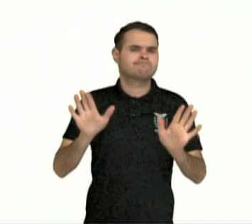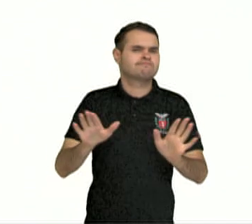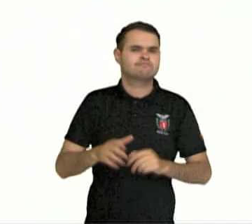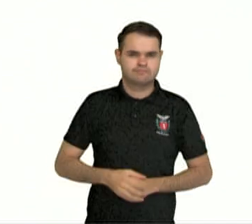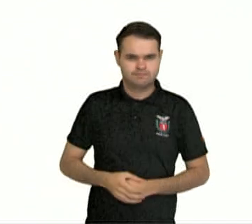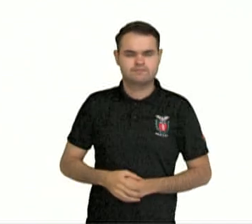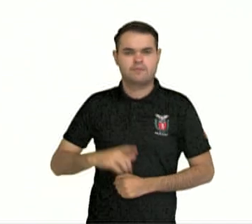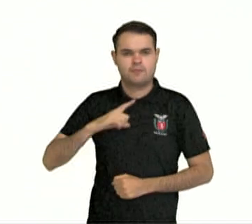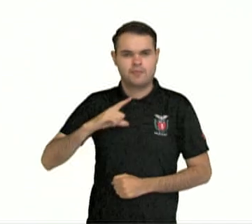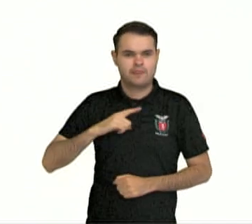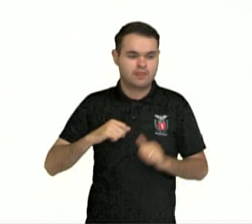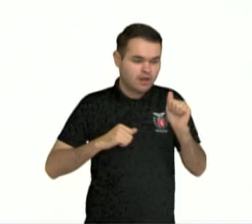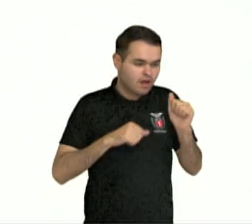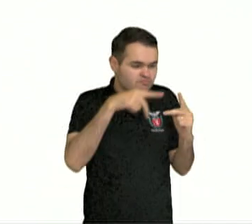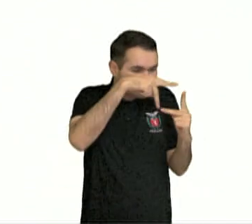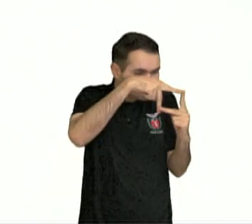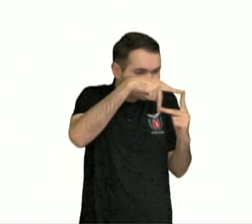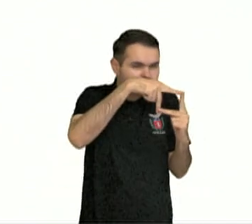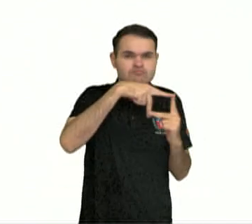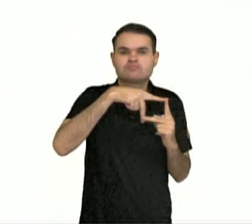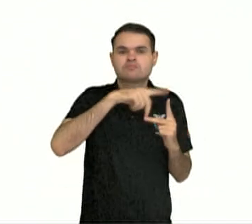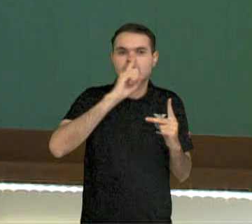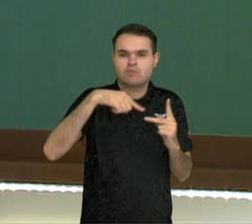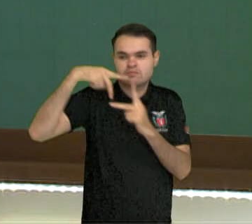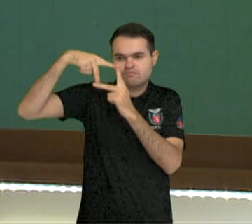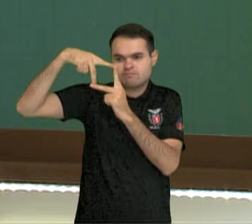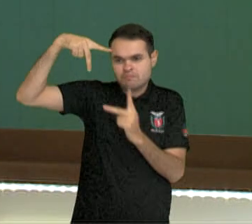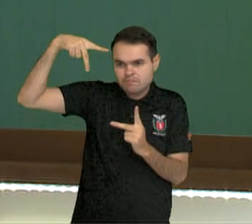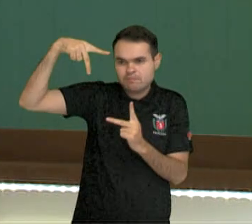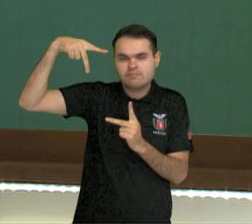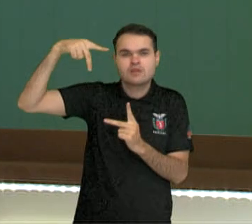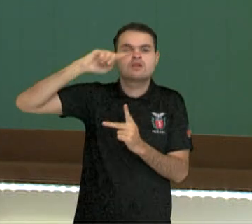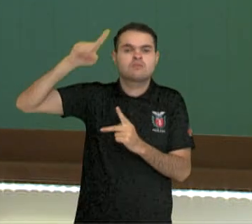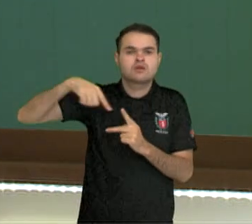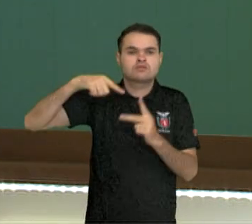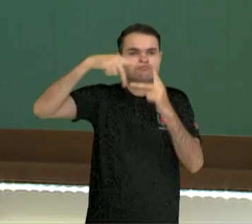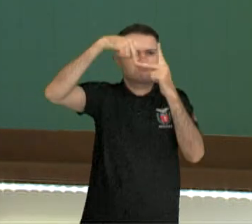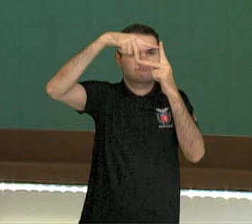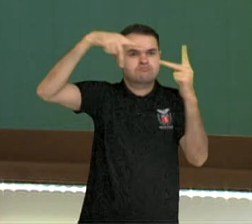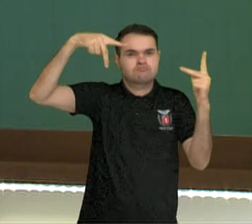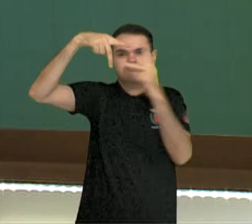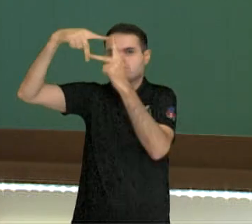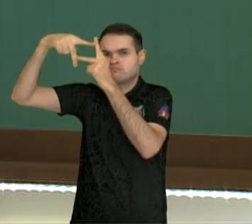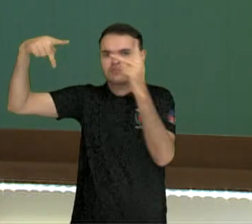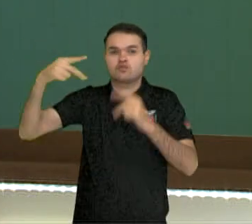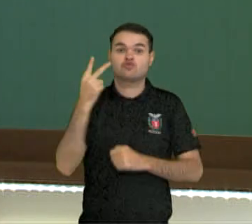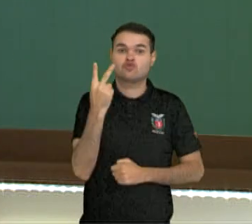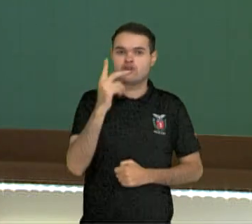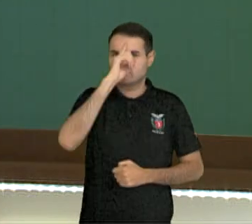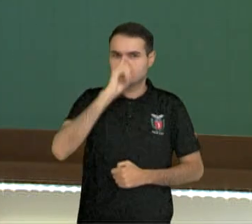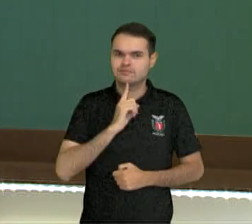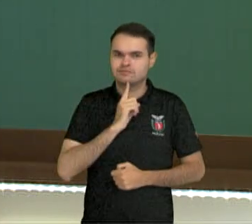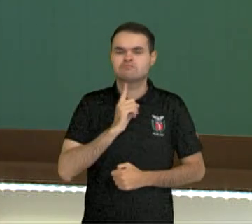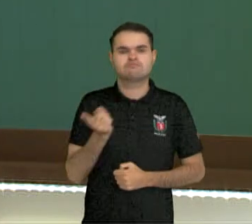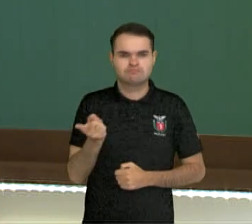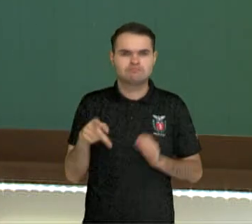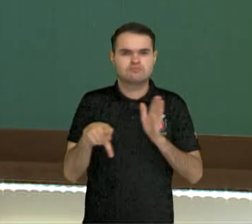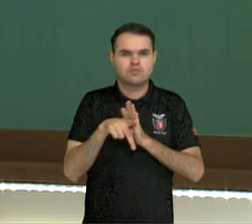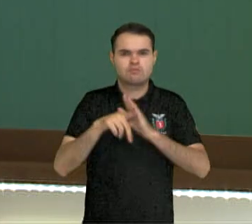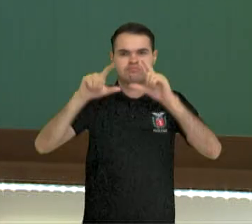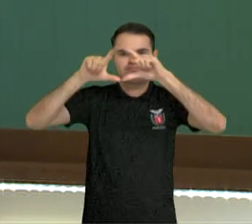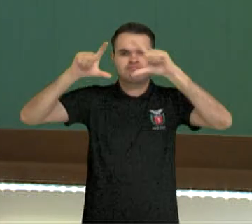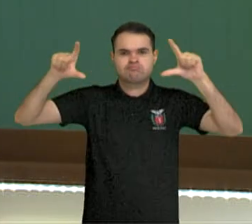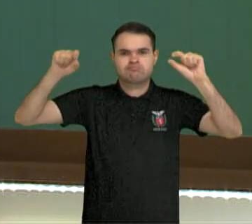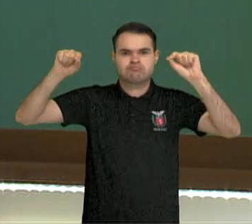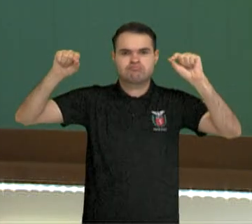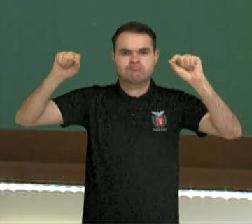ficou ao quadrado, um quadrado maior de lado B e dois, lembram que eram dois retângulos? Dois retângulos